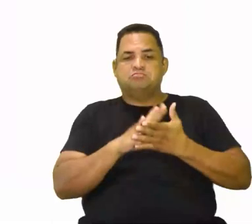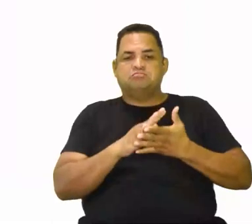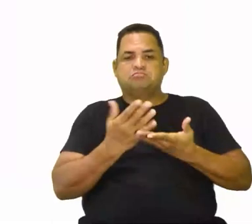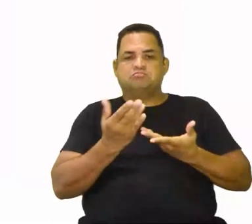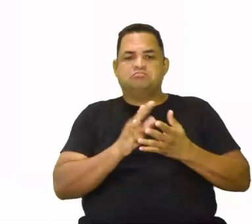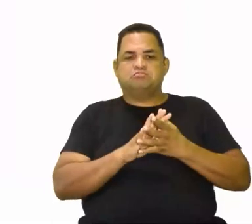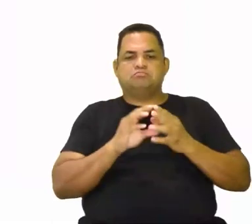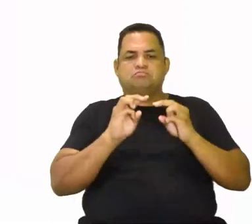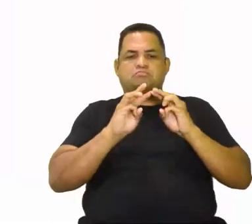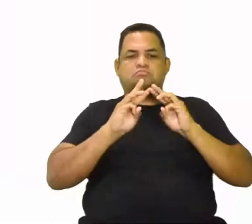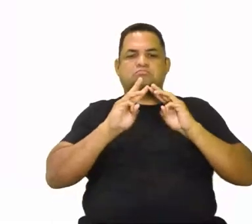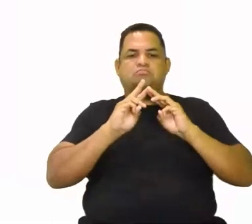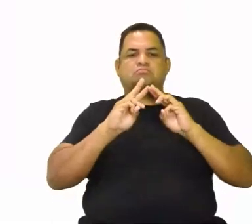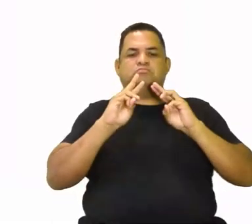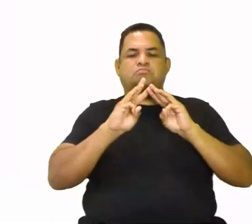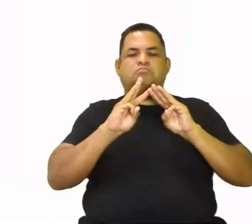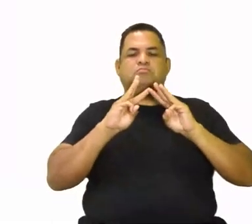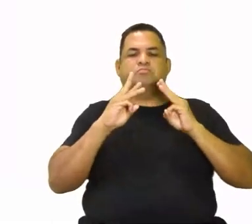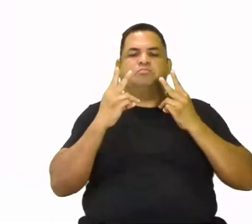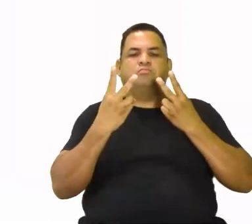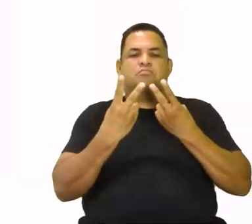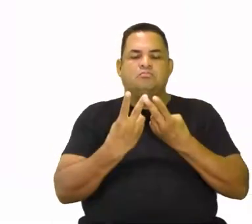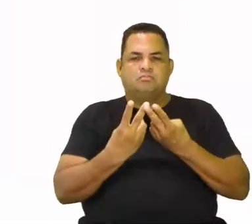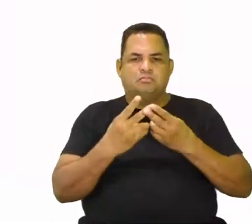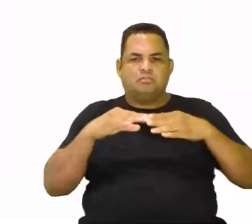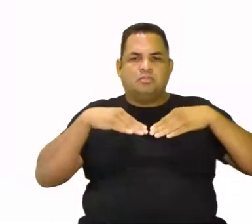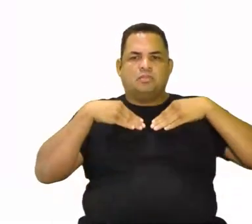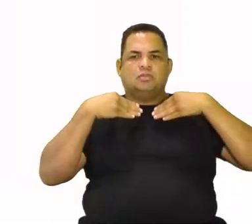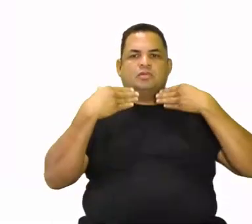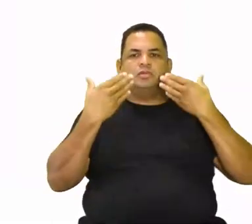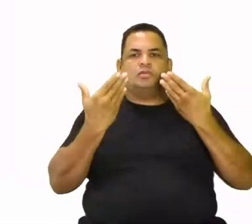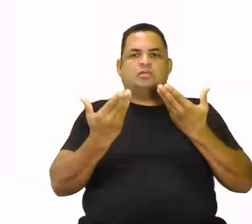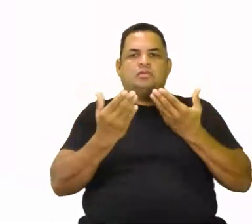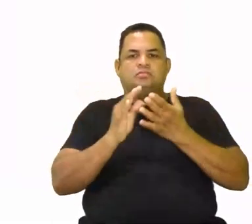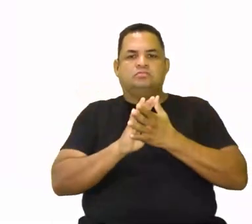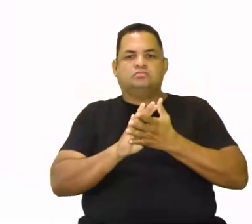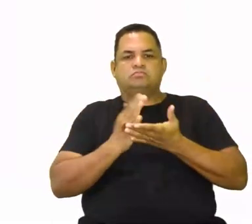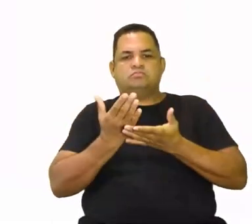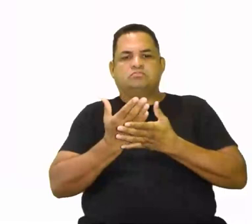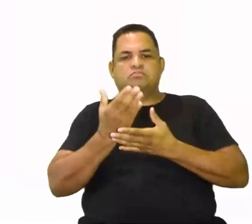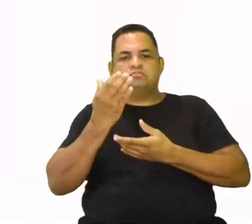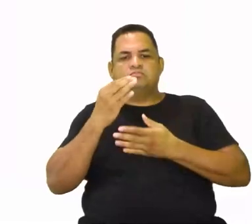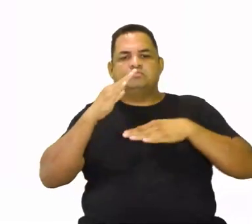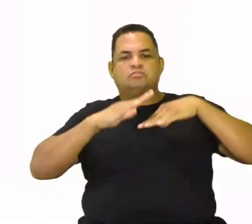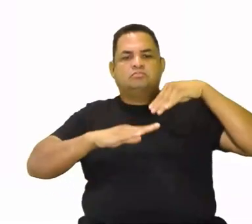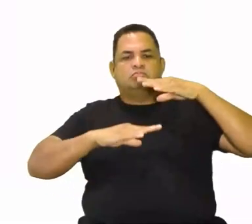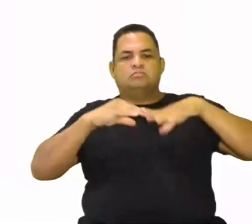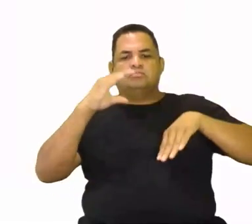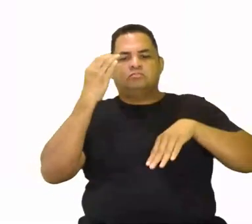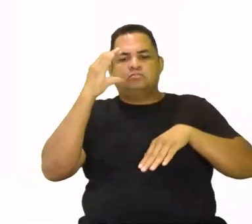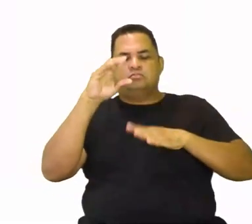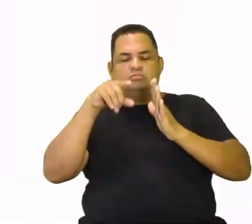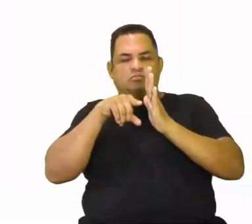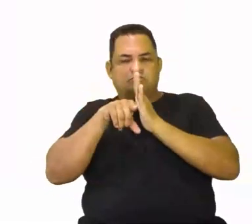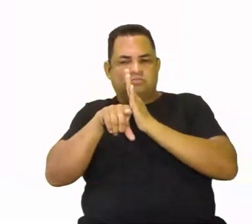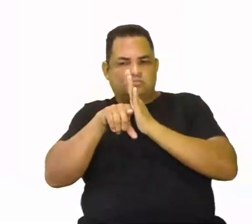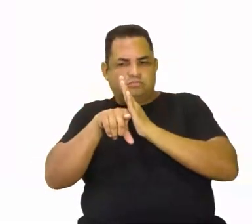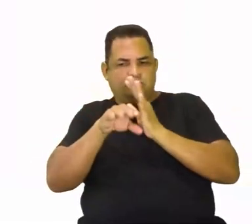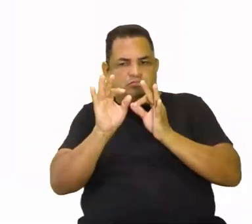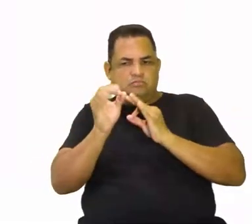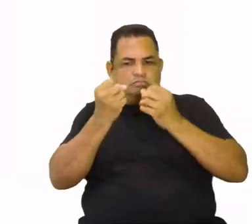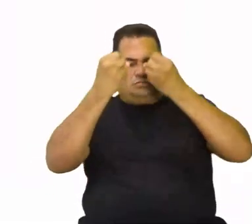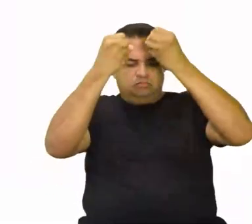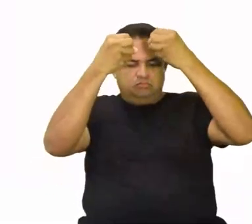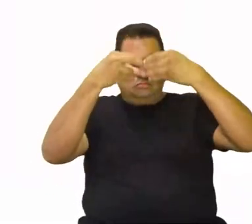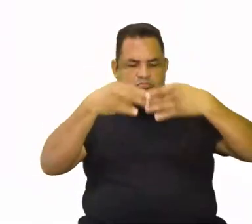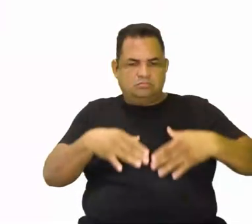matéria contínua quando os cientistas eles abordavam sobre a constituição